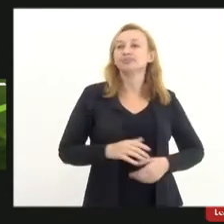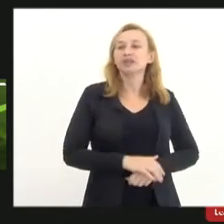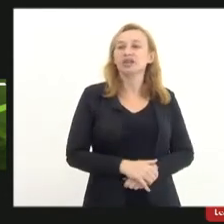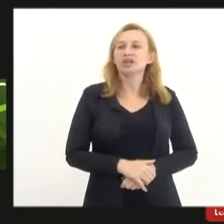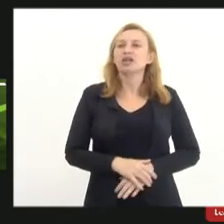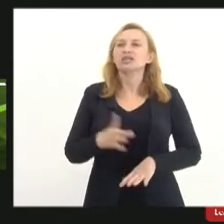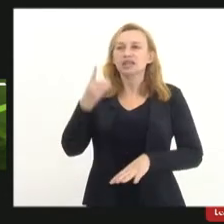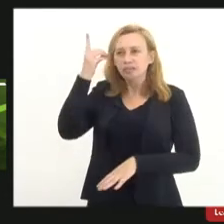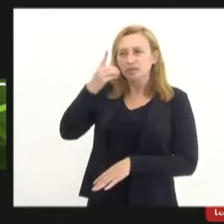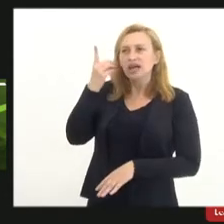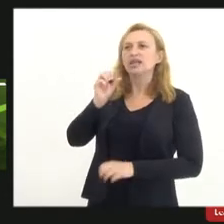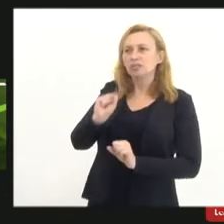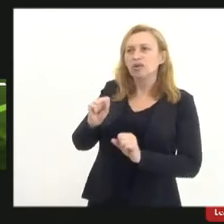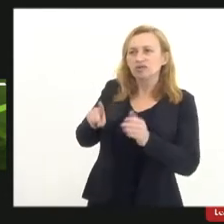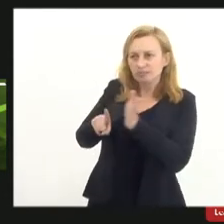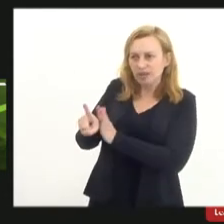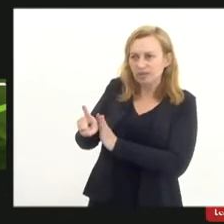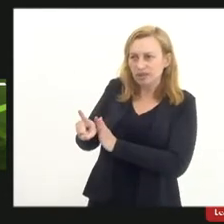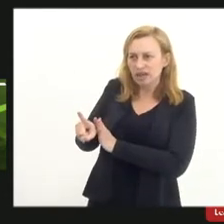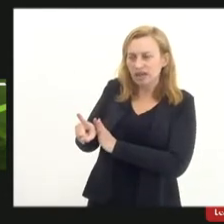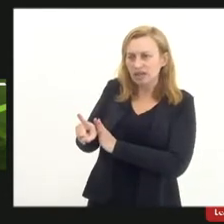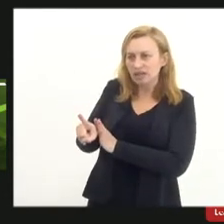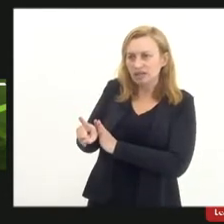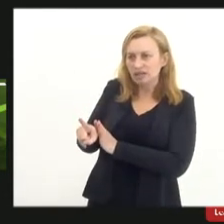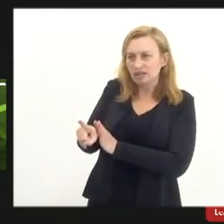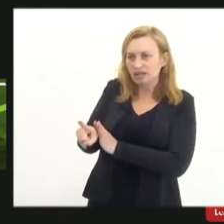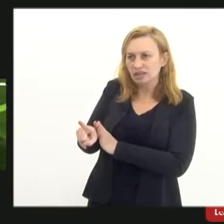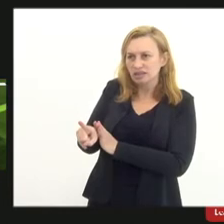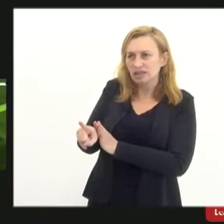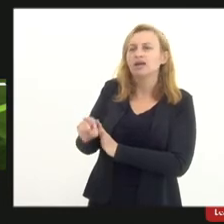Tá, eu posso fazer uma pergunta complementar, Galpão?